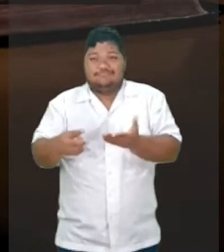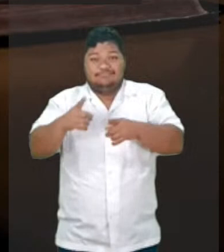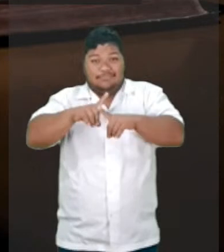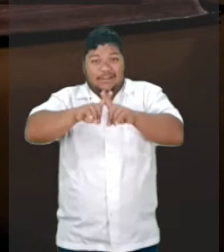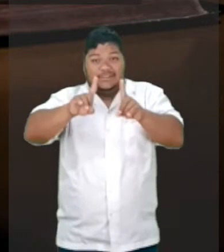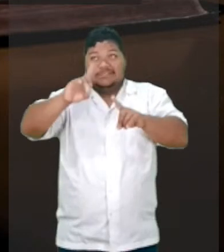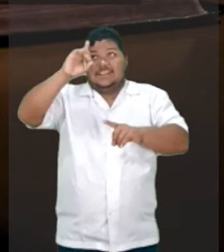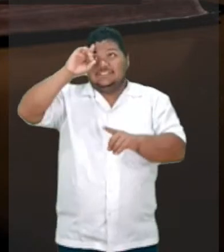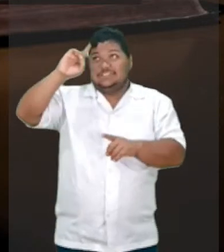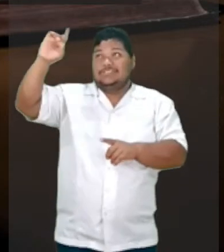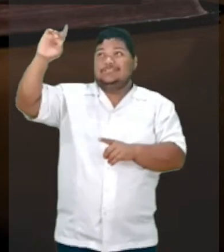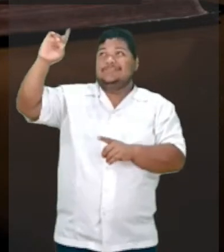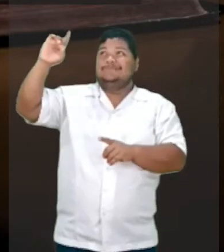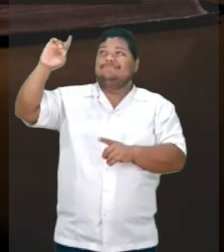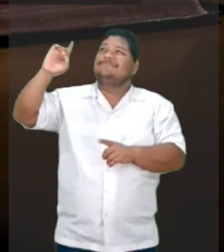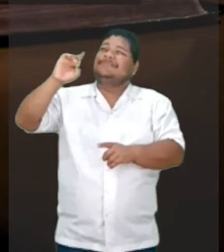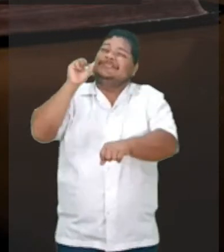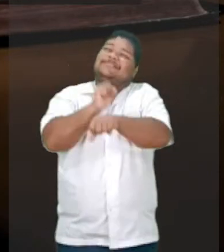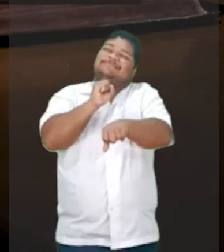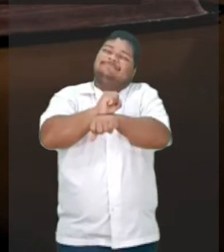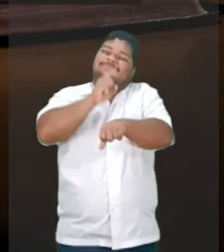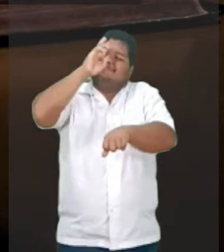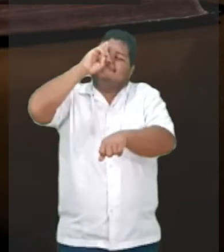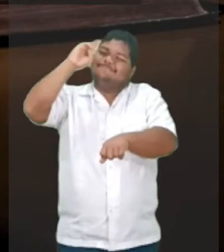aqueles que esperam no Senhor